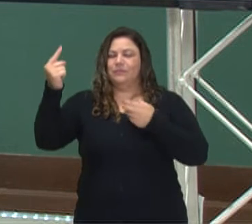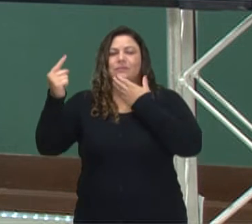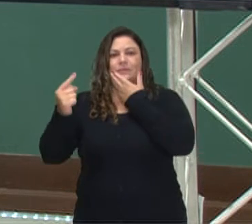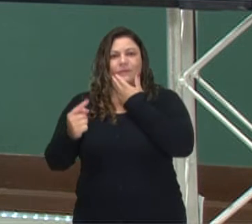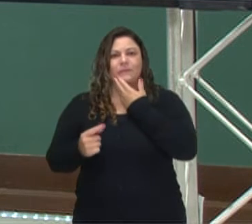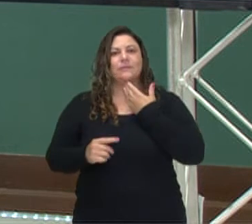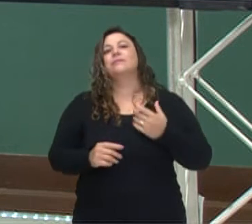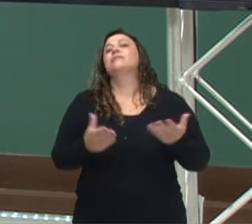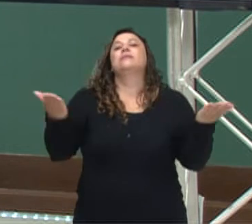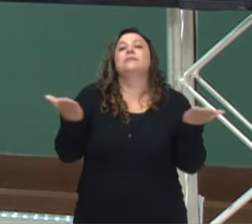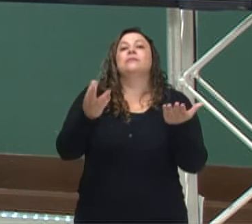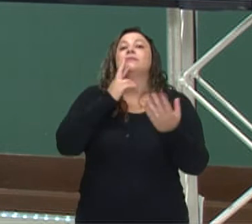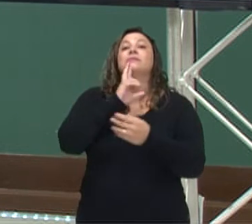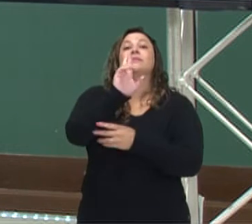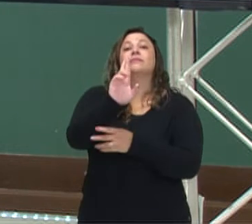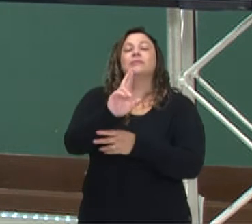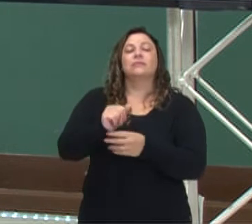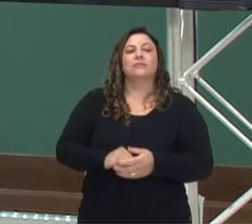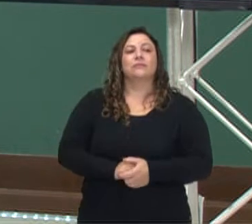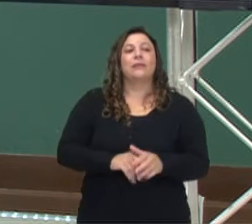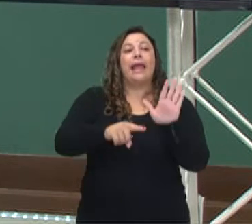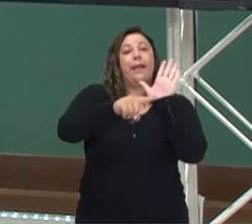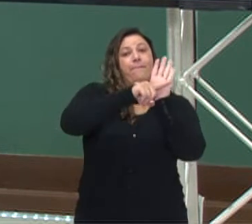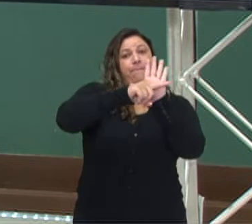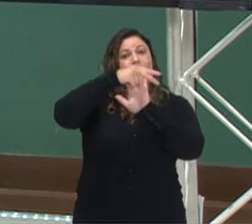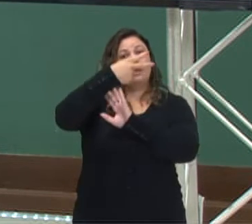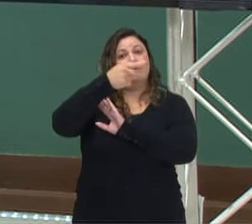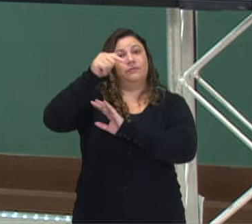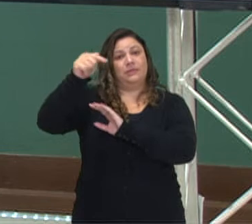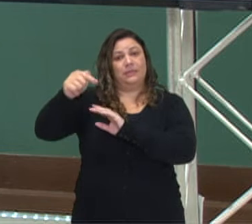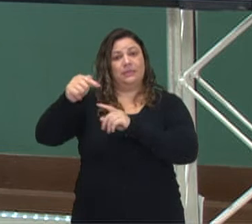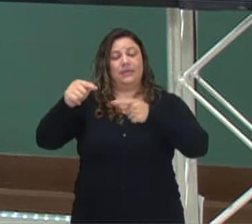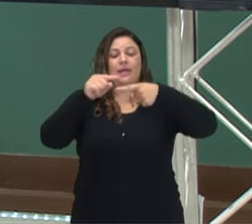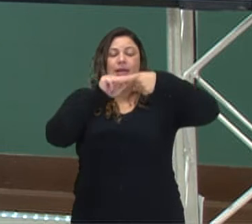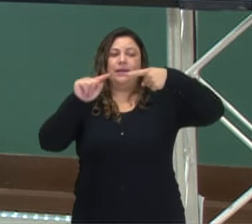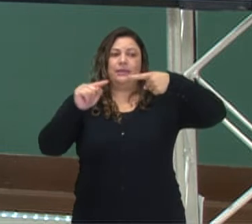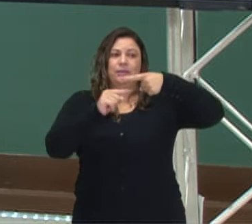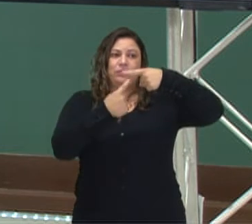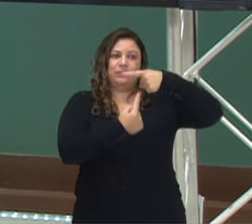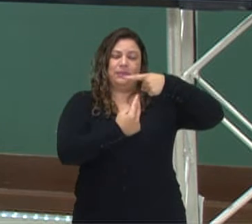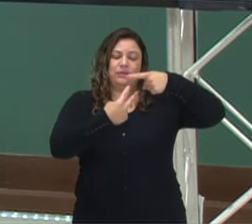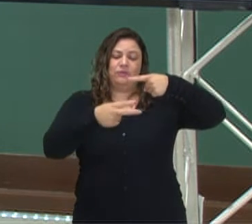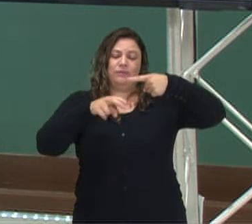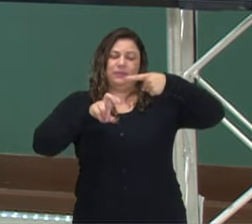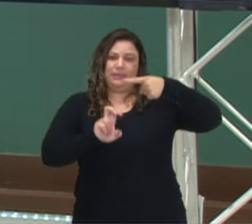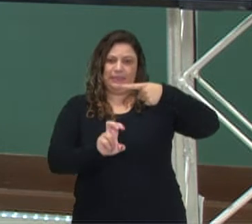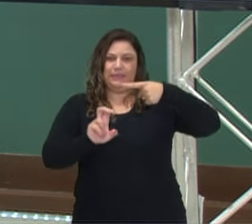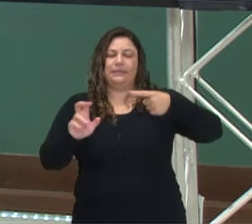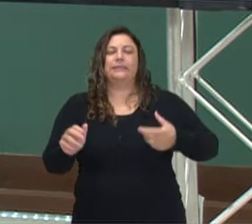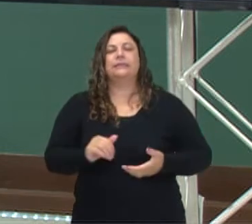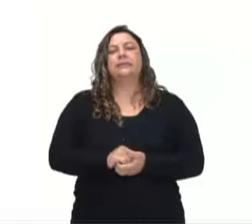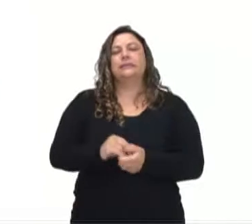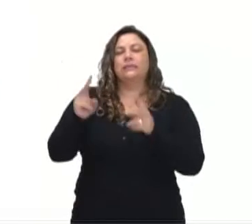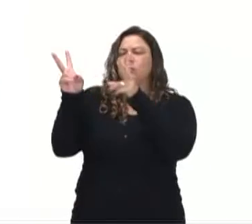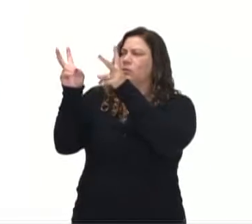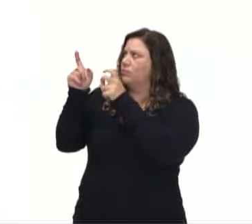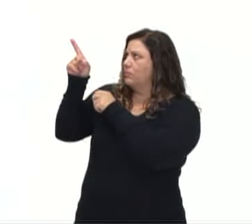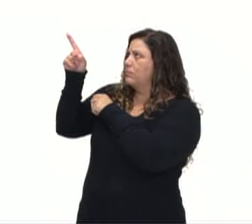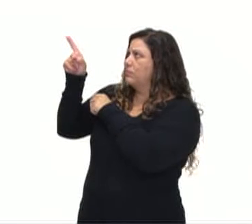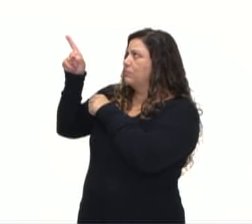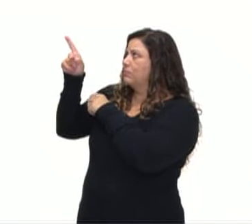Ok? Então deu quanto? Deu menos 27, 125 avos. Agora eu quero que você faça o seguinte, dá uma olhadinha na resolução que aparece aí na sua